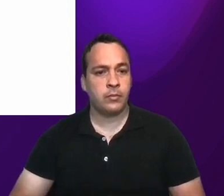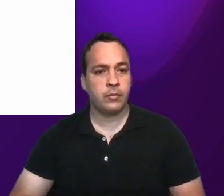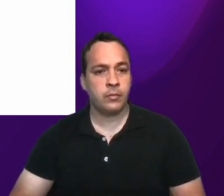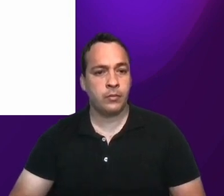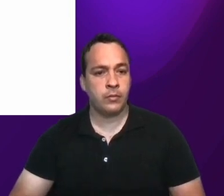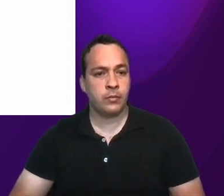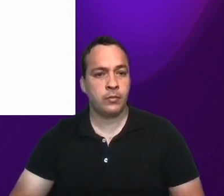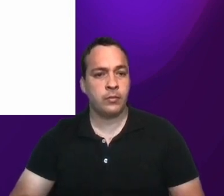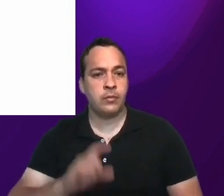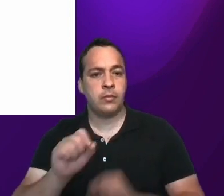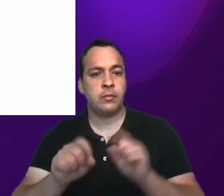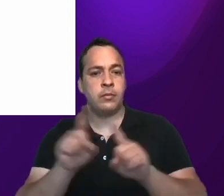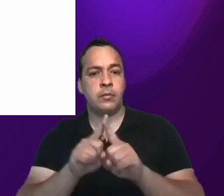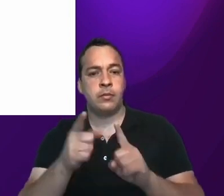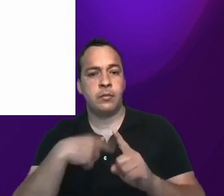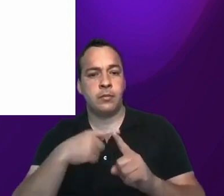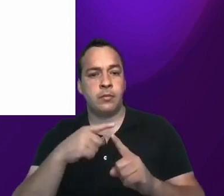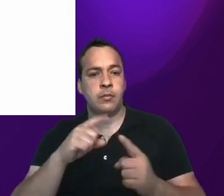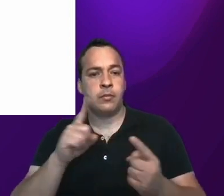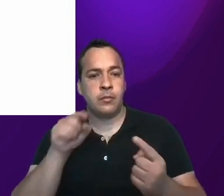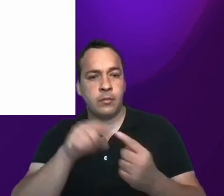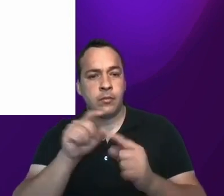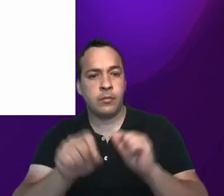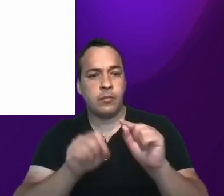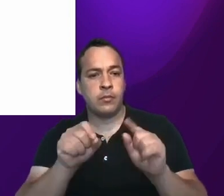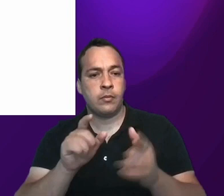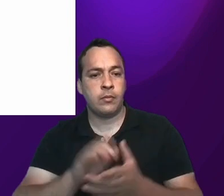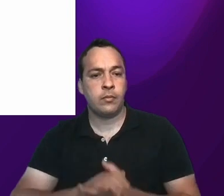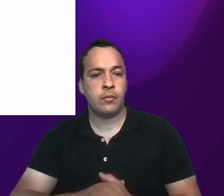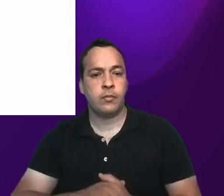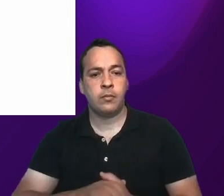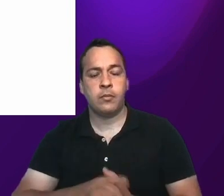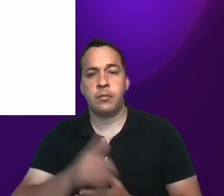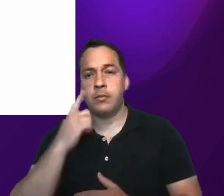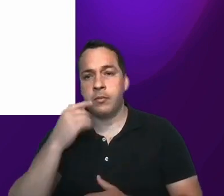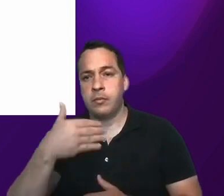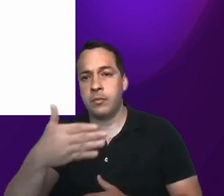seja, quanto era a intenção de remoção do paciente e quando que foi